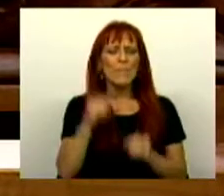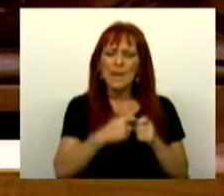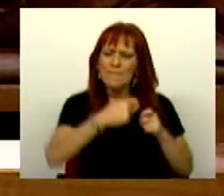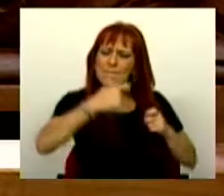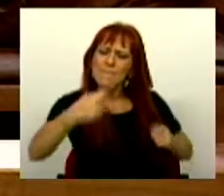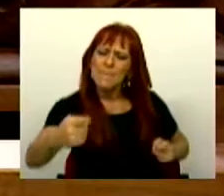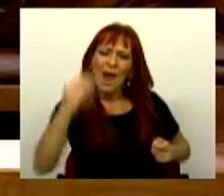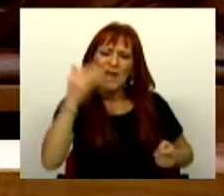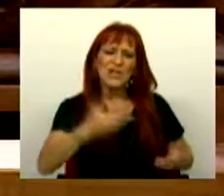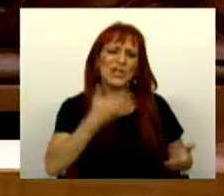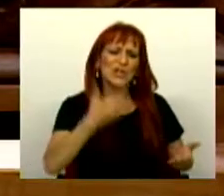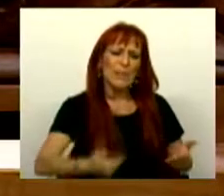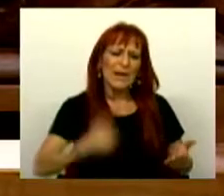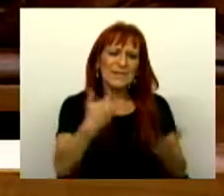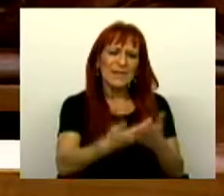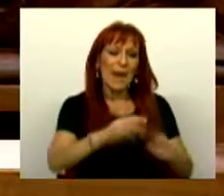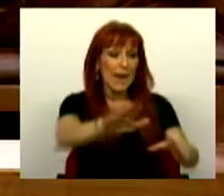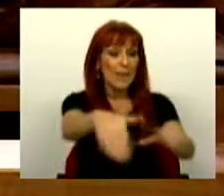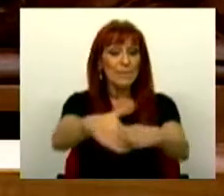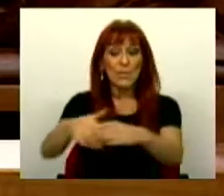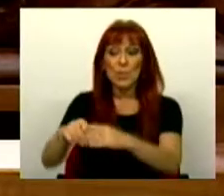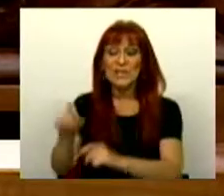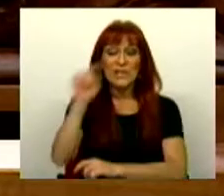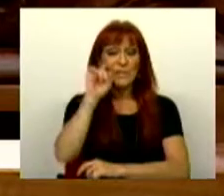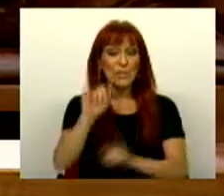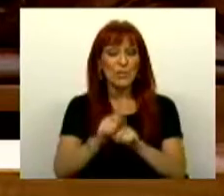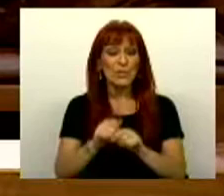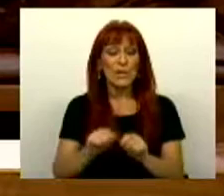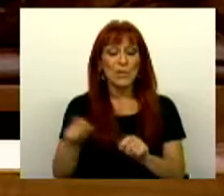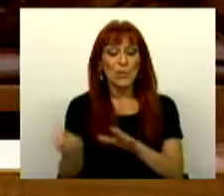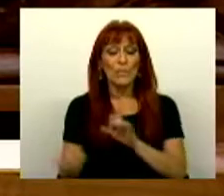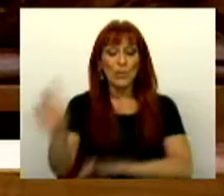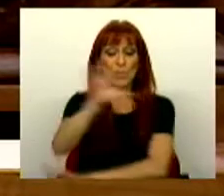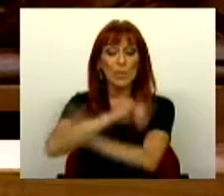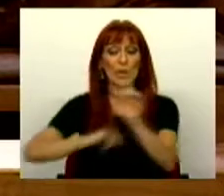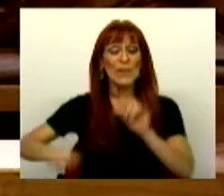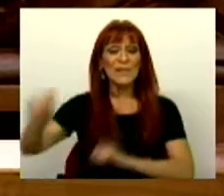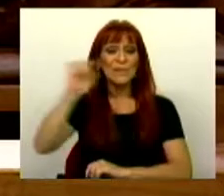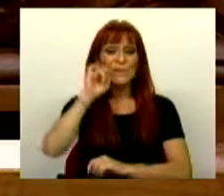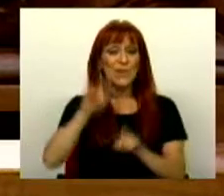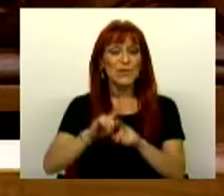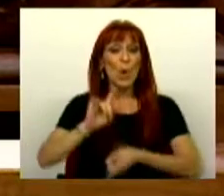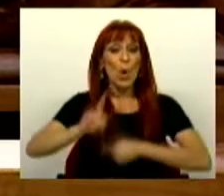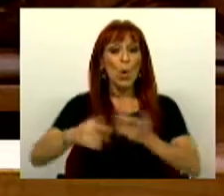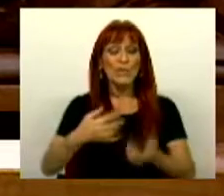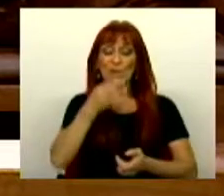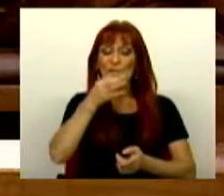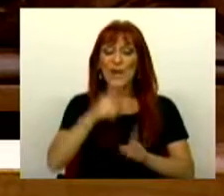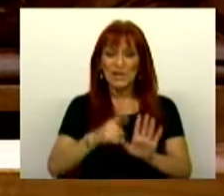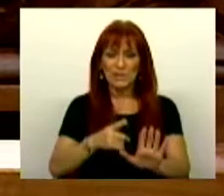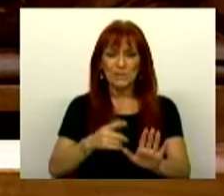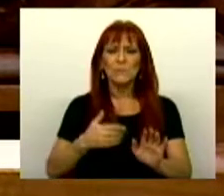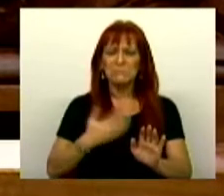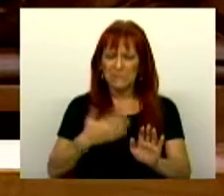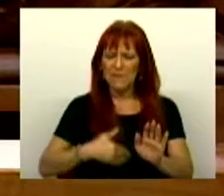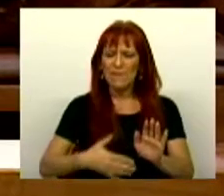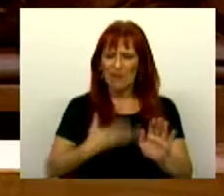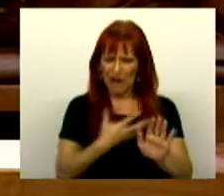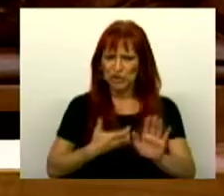esta experiência à participação portuguesa no Fundo Europeu de Defesa, sobre o qual falarei dentro de